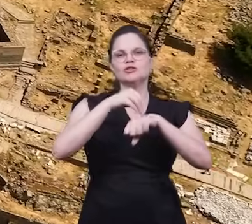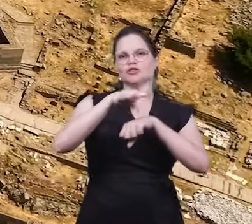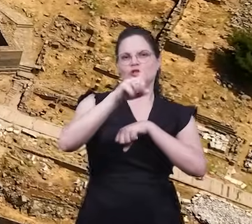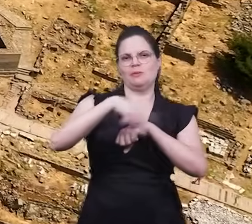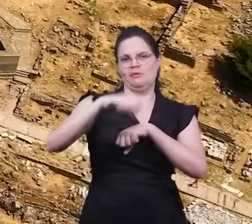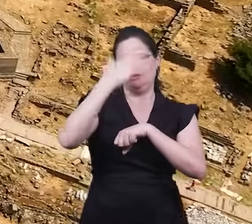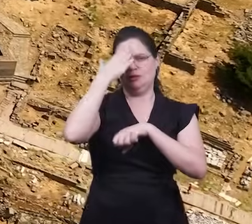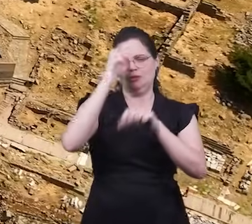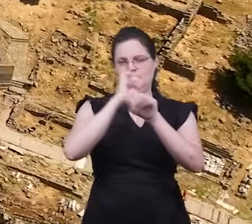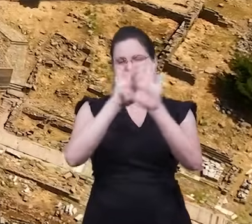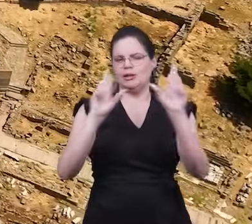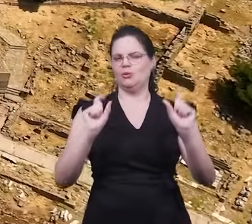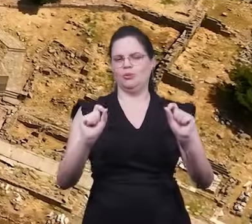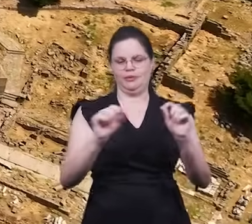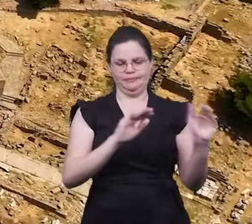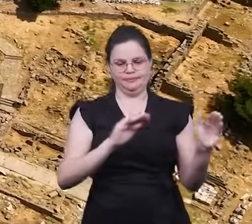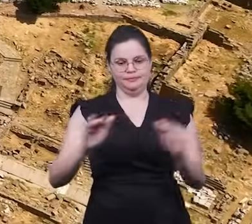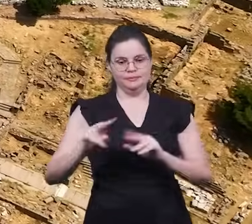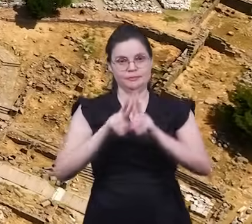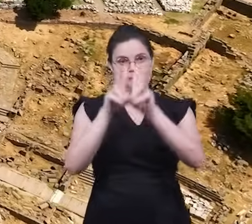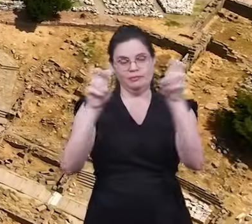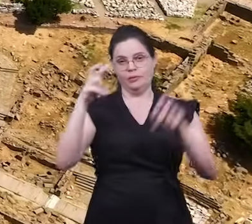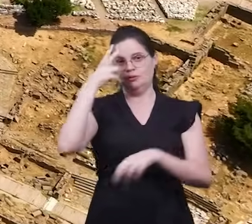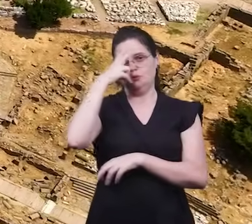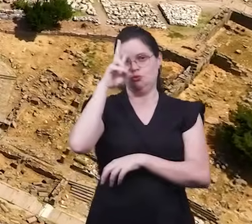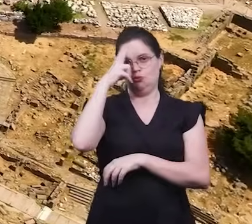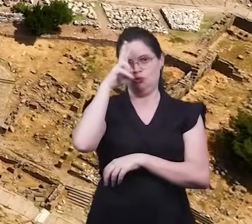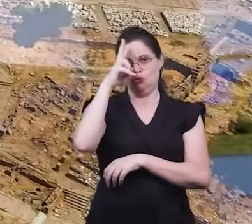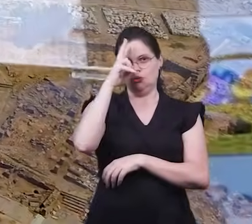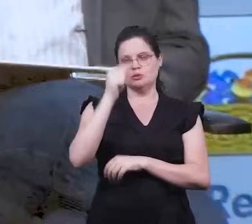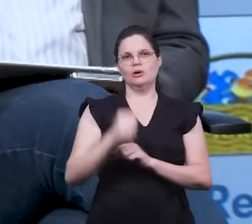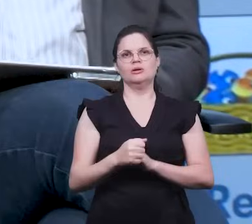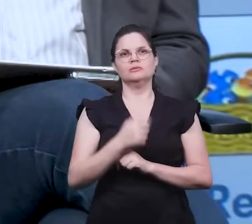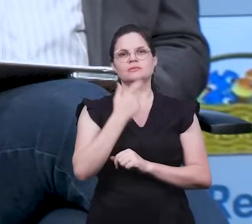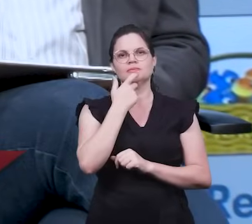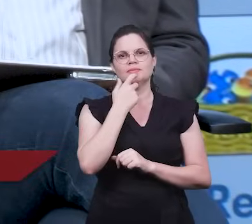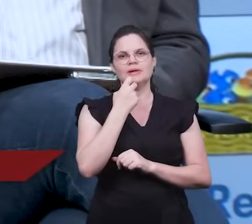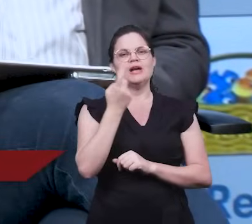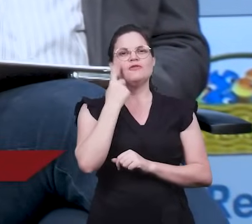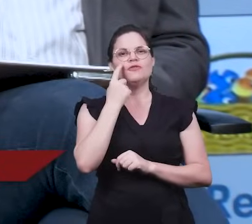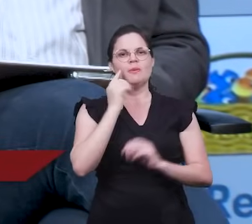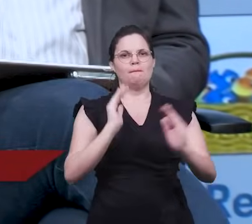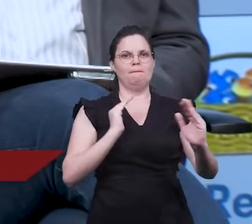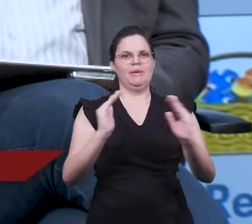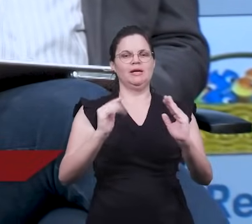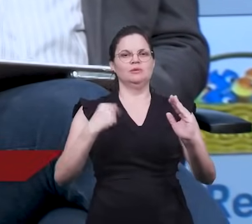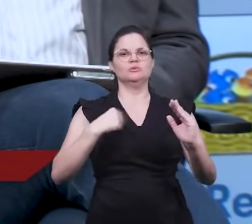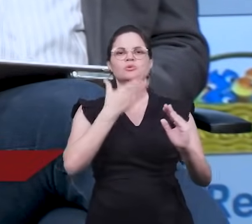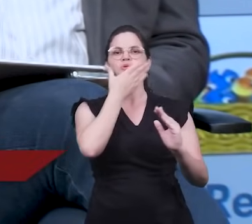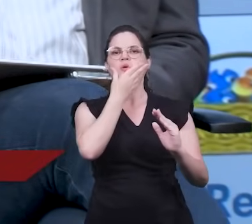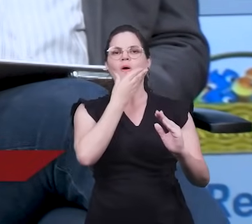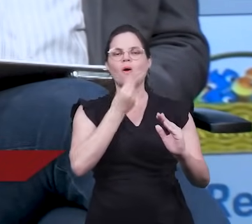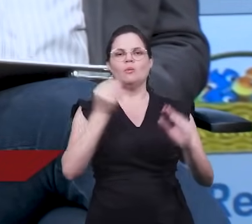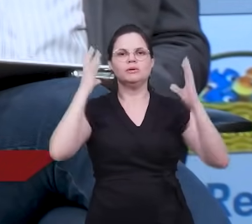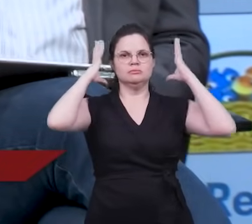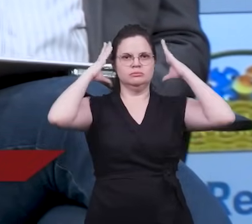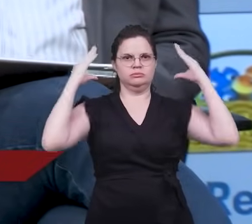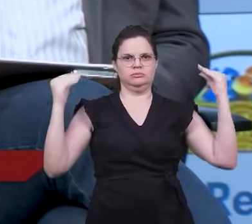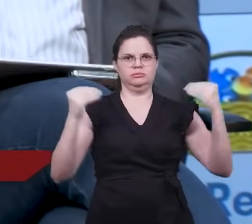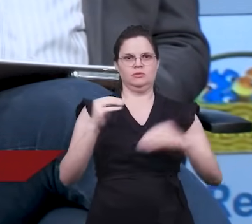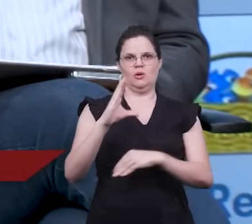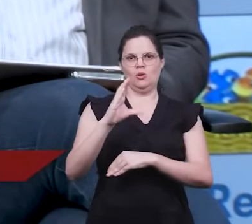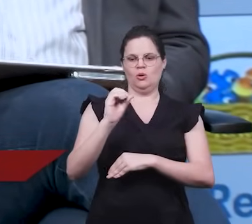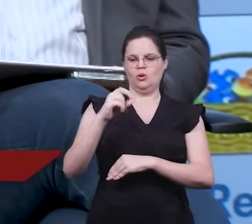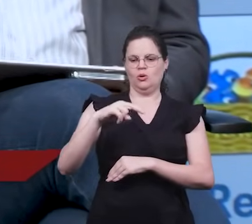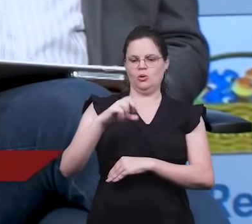entendam? Bom, na parte histórica, nós estamos no período aqui da era de Constantino. Ou